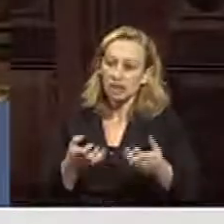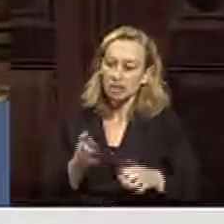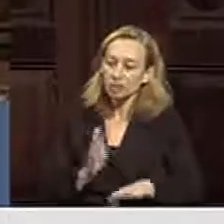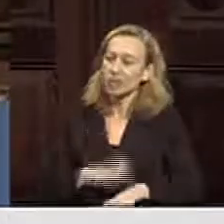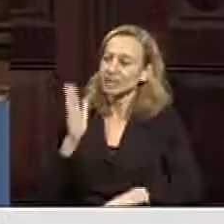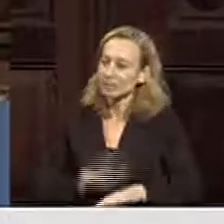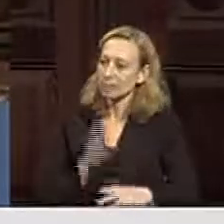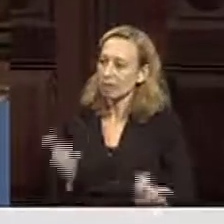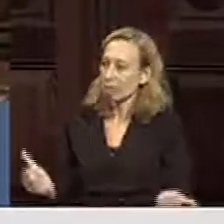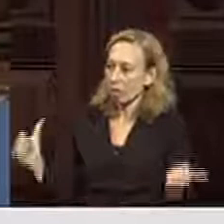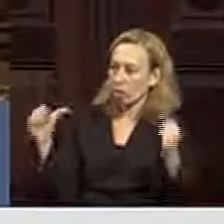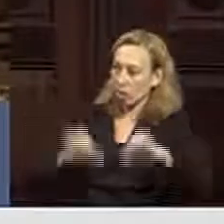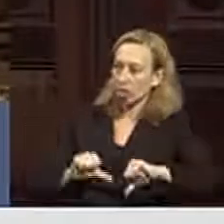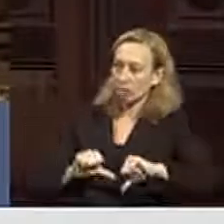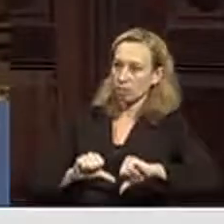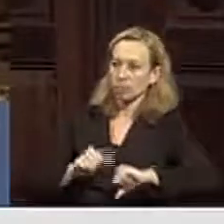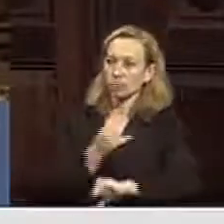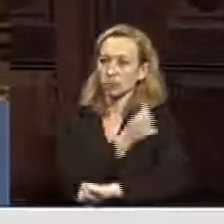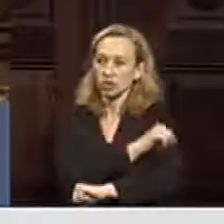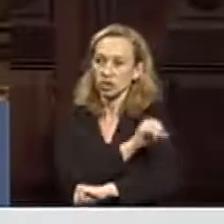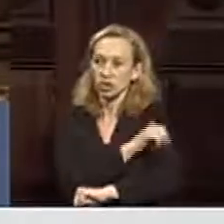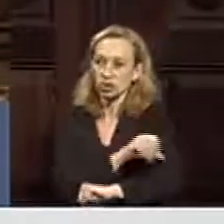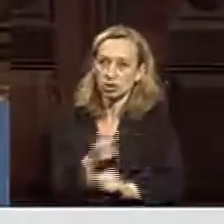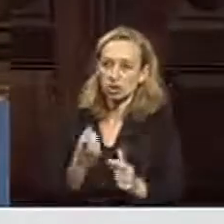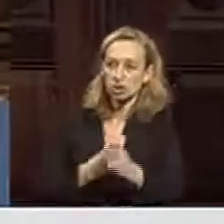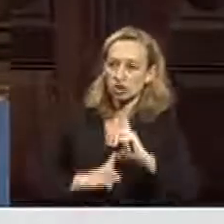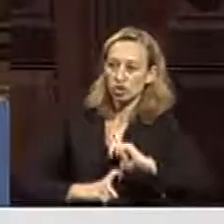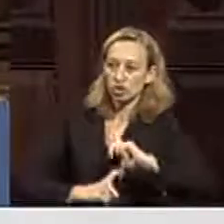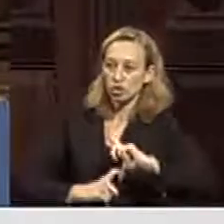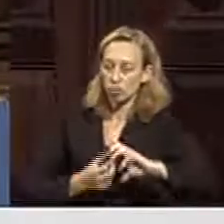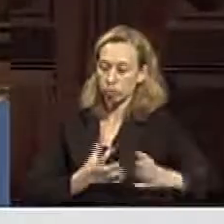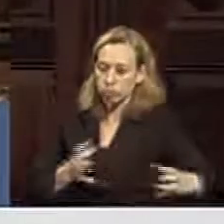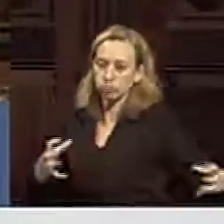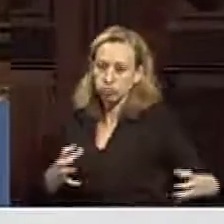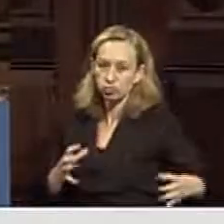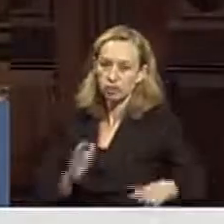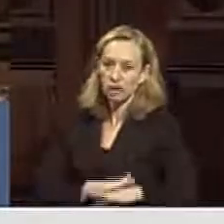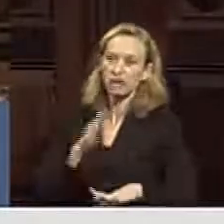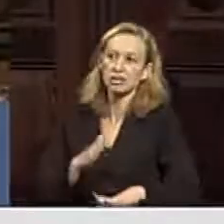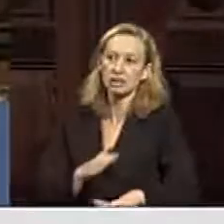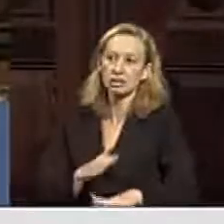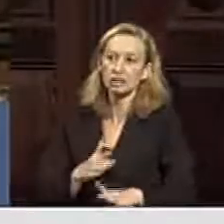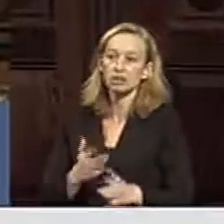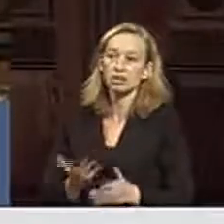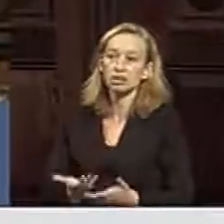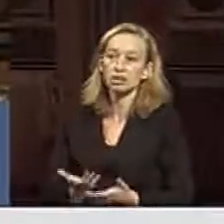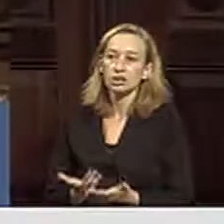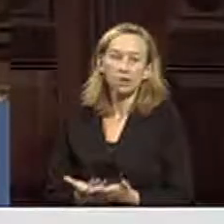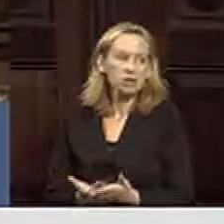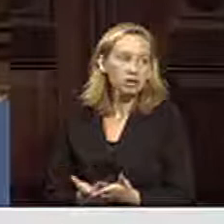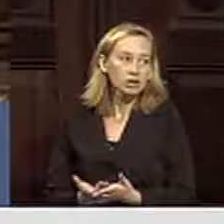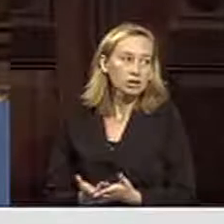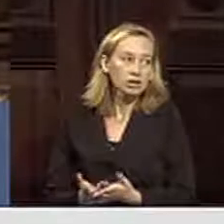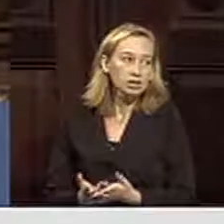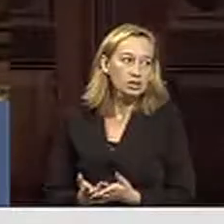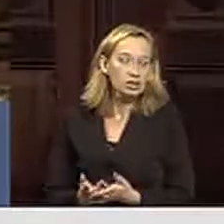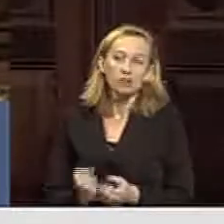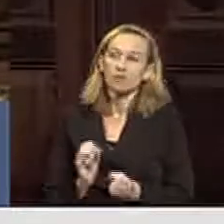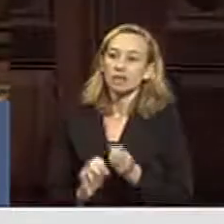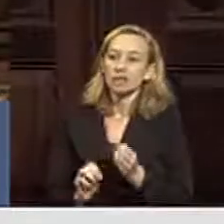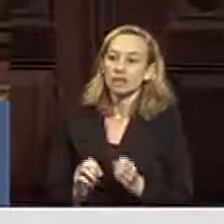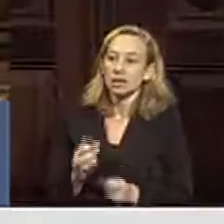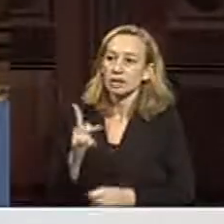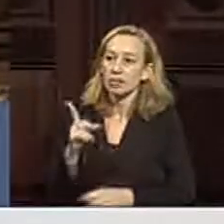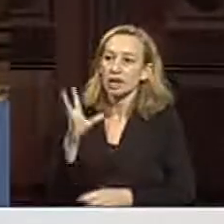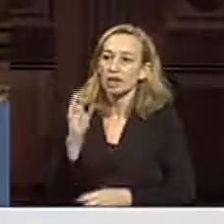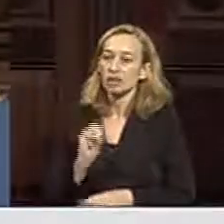ainda mais o endividamento do nosso Estado, inclusive para estimular planos de demissão